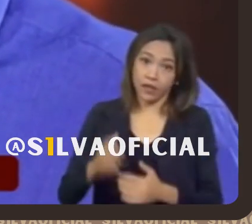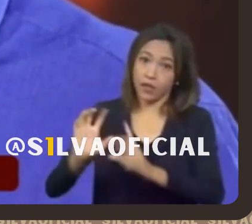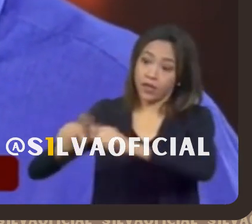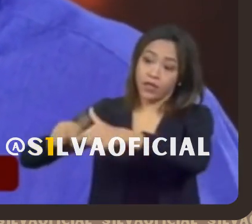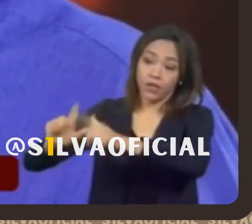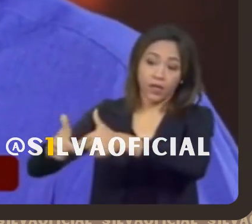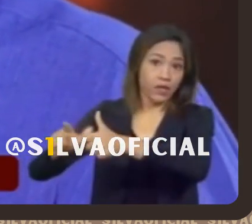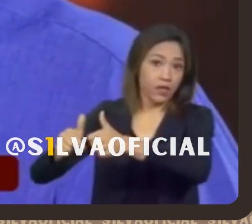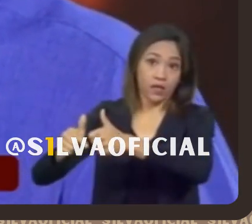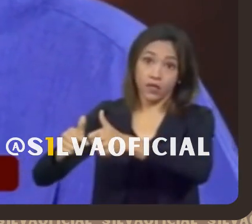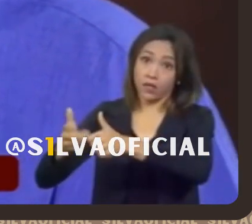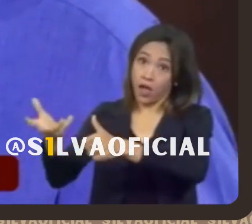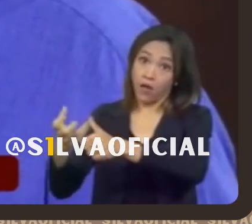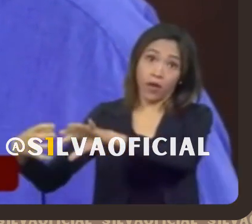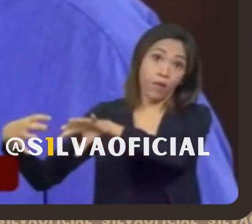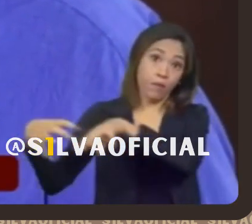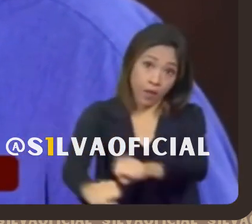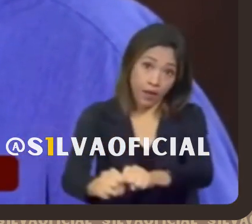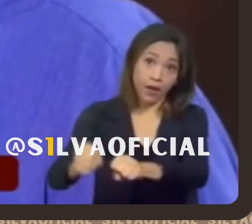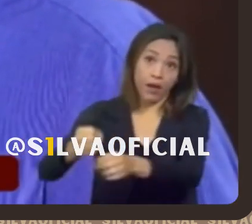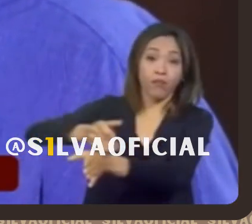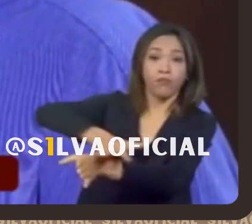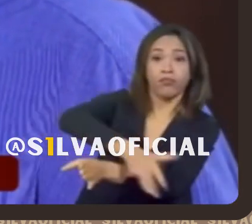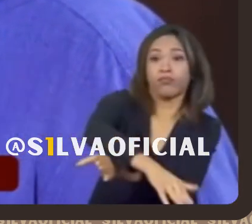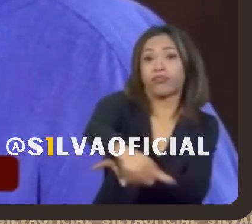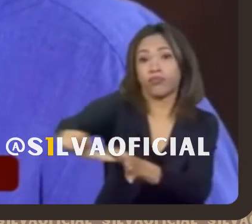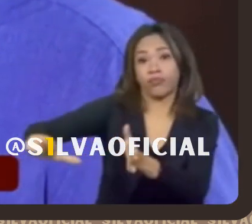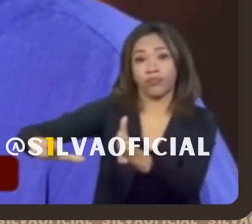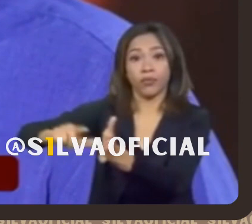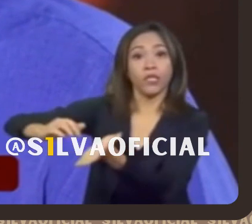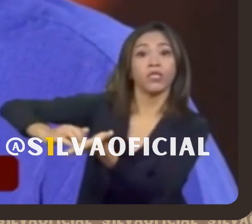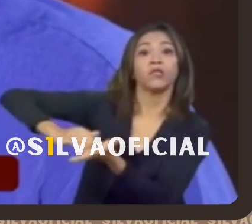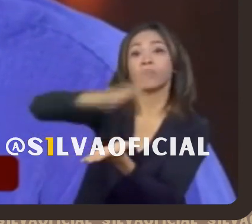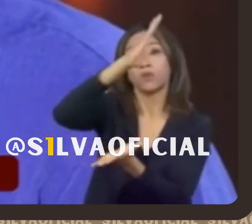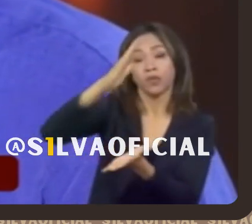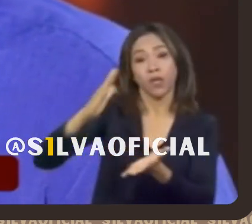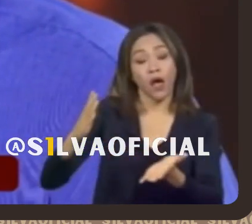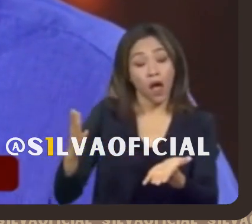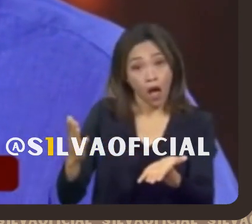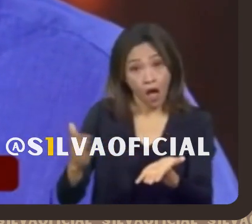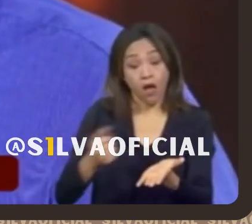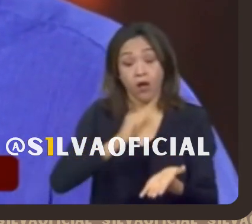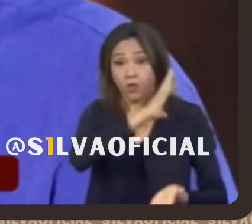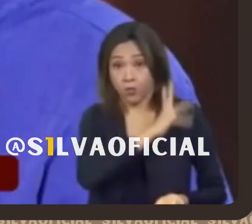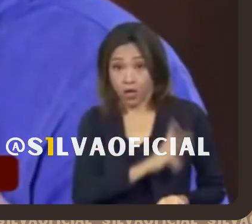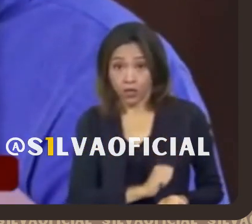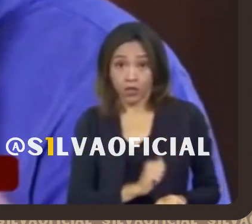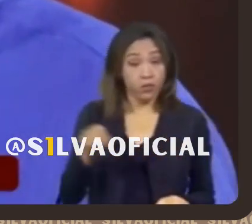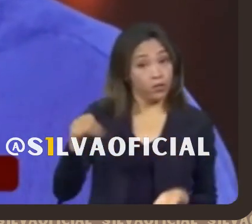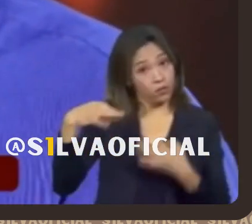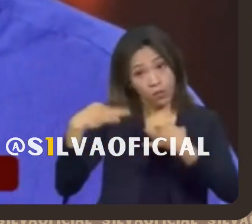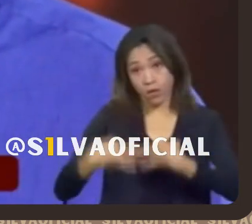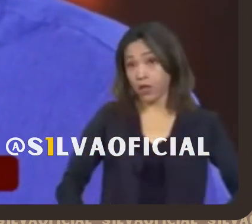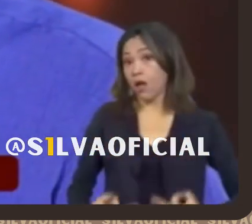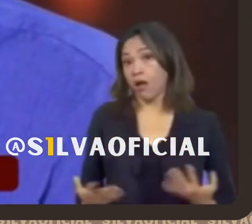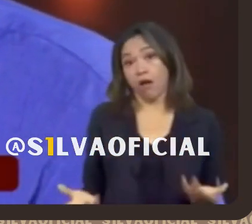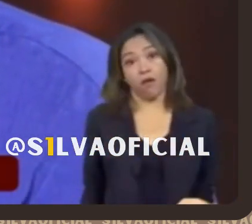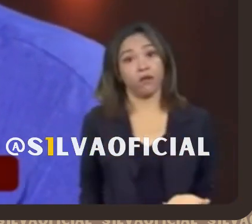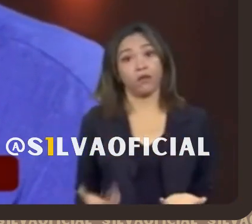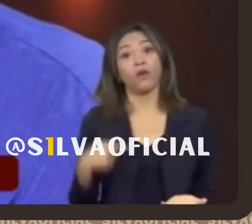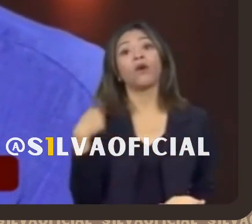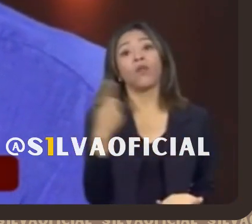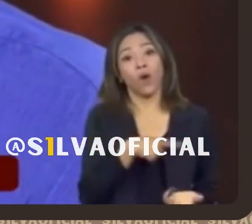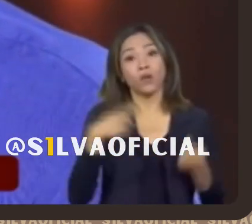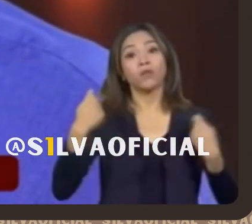gaza e expulsar os palestinos de lá sabe isso não é correto não é justo nós temos que garantir a